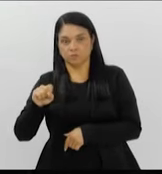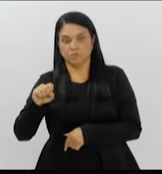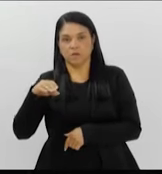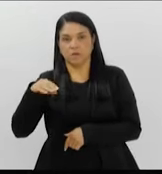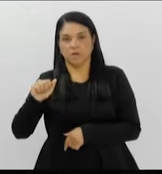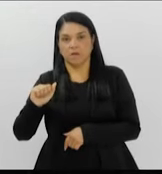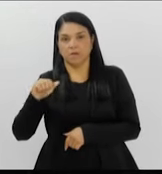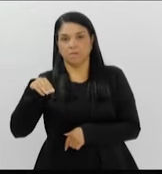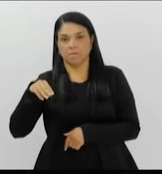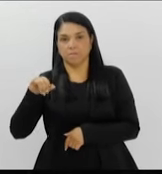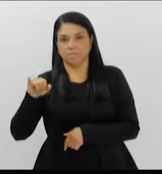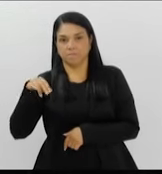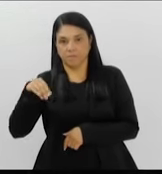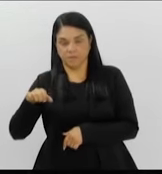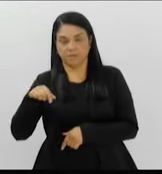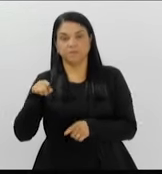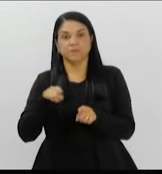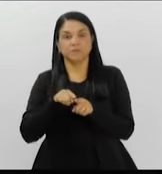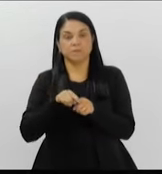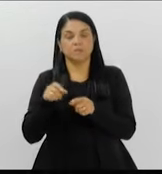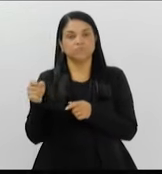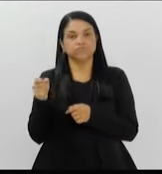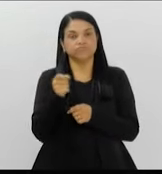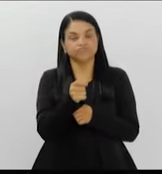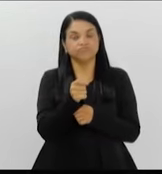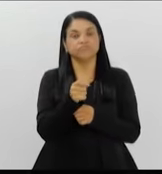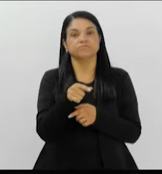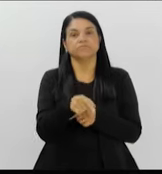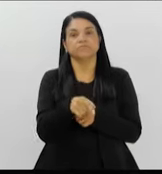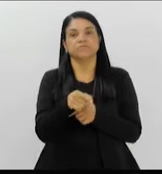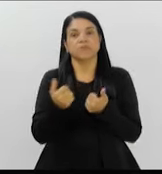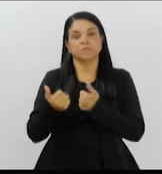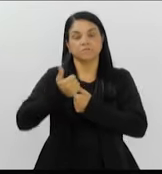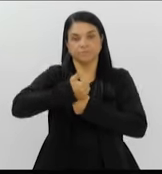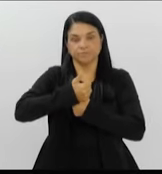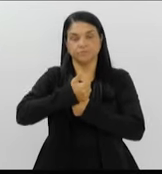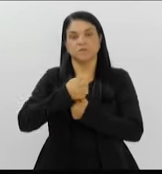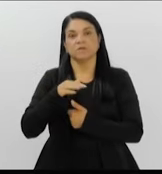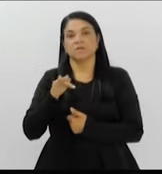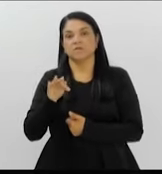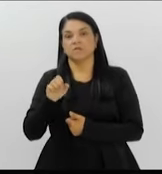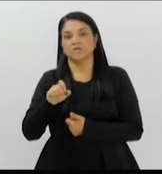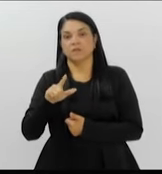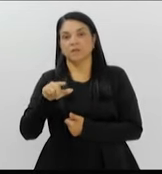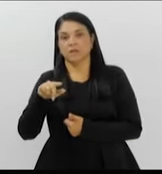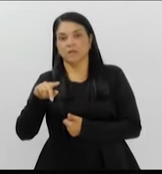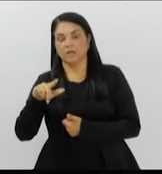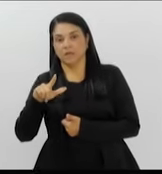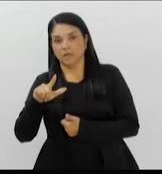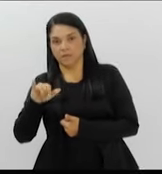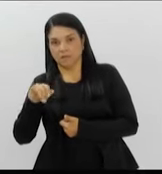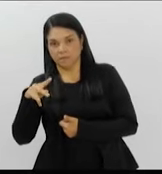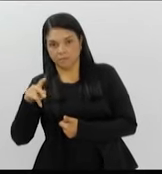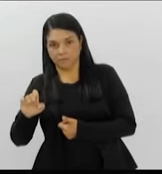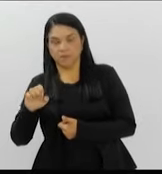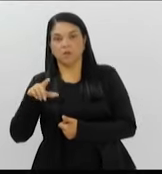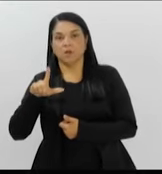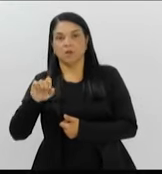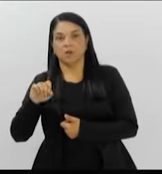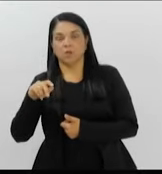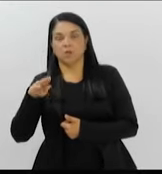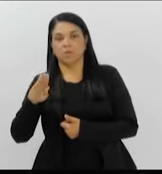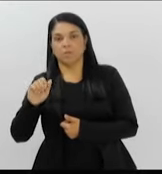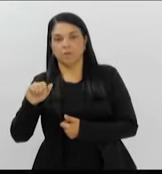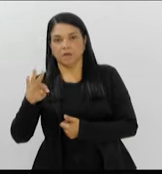a pretensa nomeação do senhor Felipe Lobato Cury para o lugar do senhor Amin,